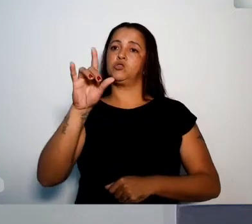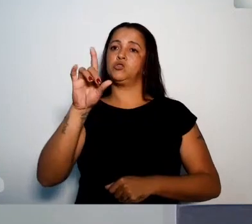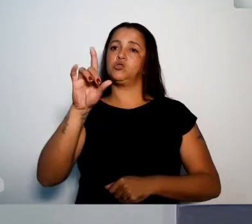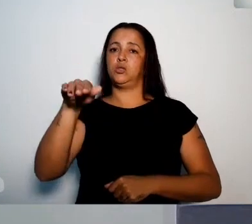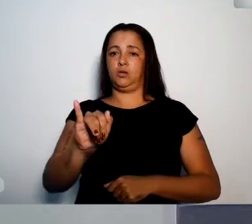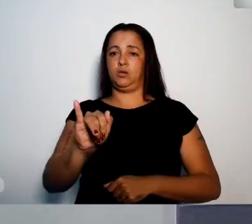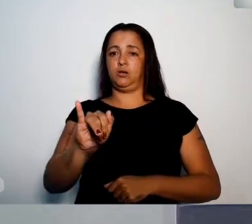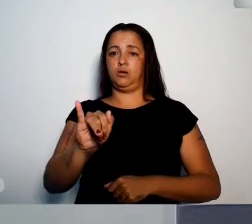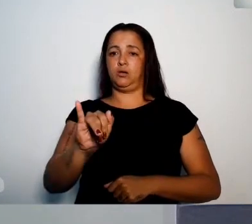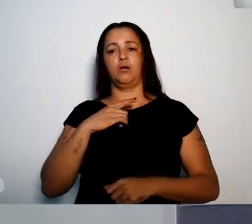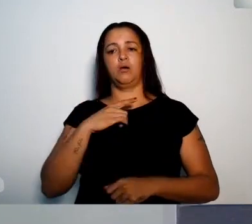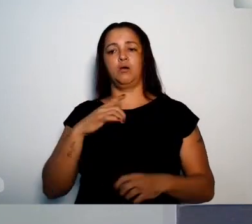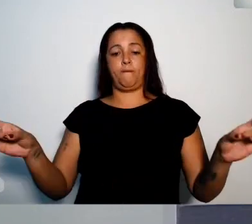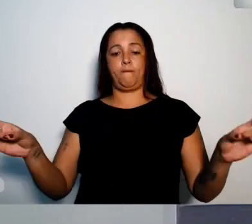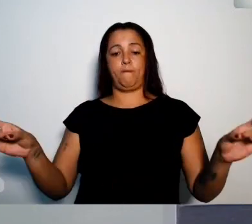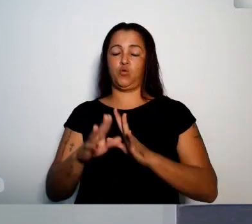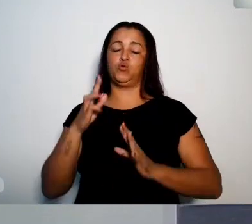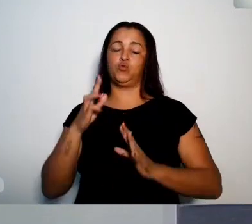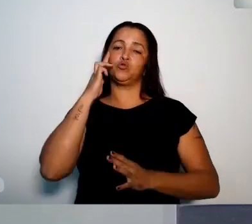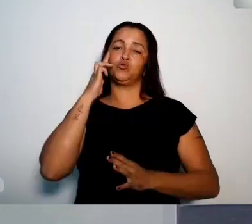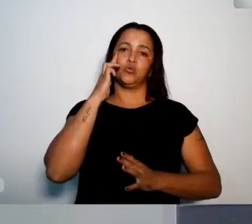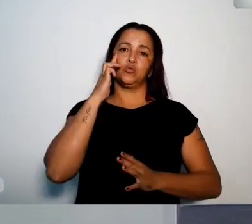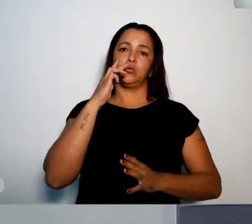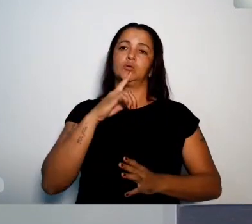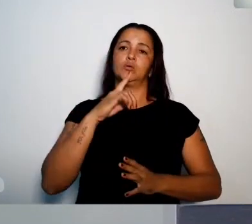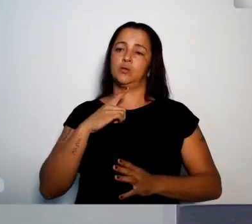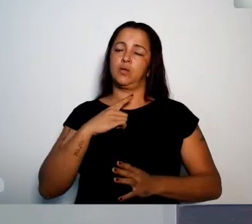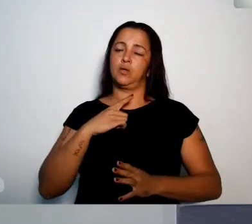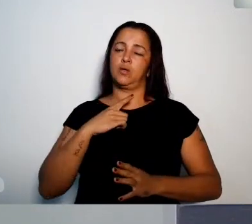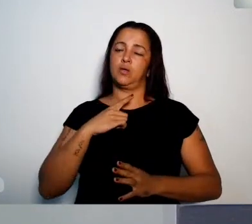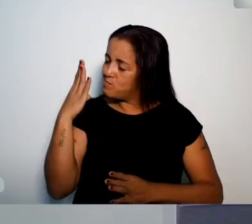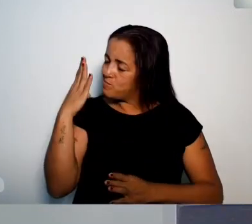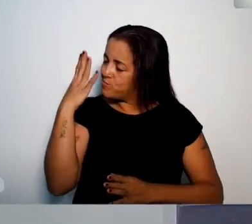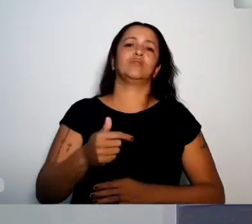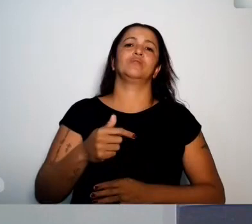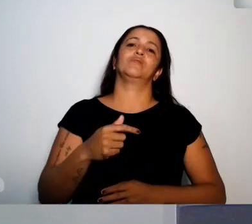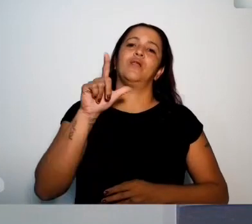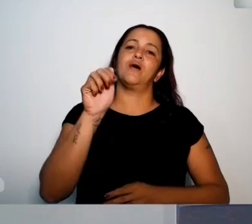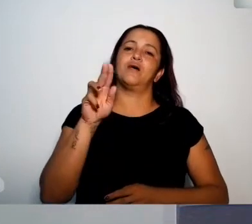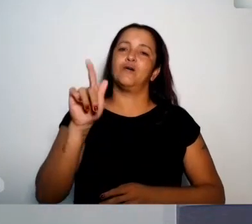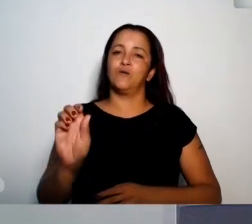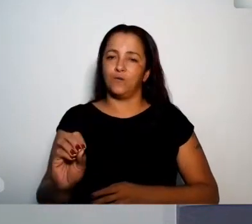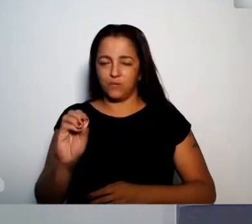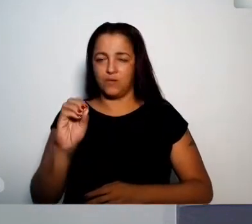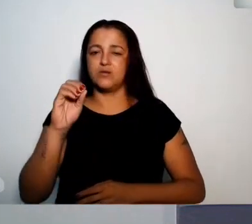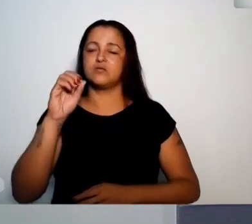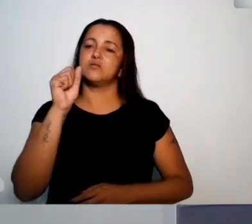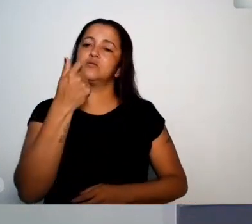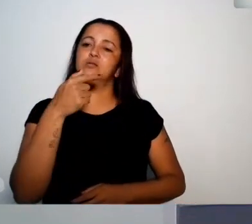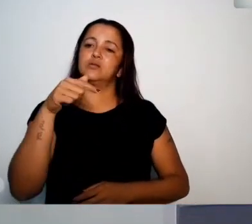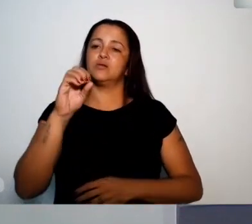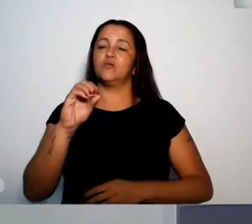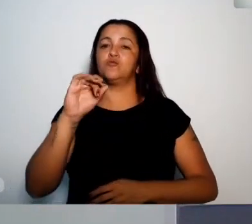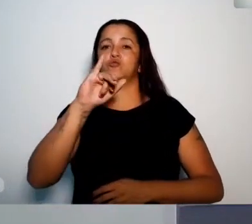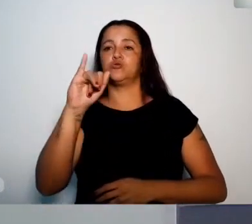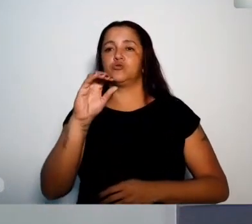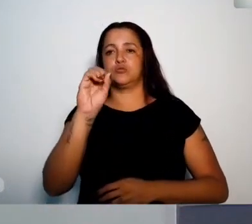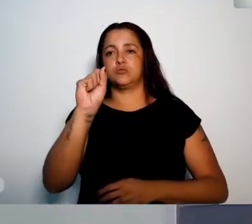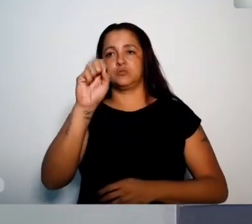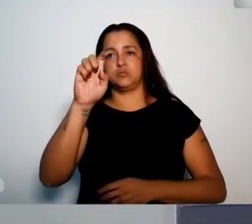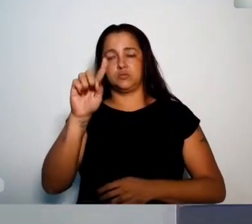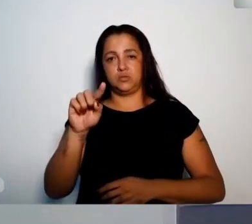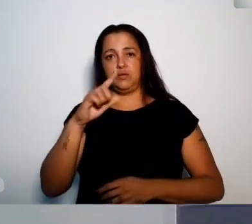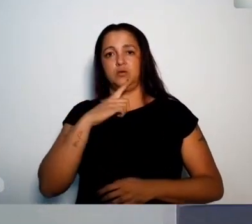sonho. Ficou muito bonito o Largo São José. Depois, o requerimento onde pedi para o Largo São José e